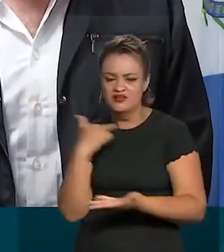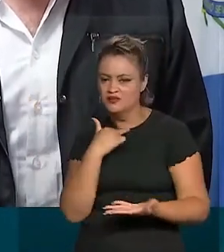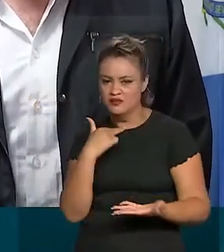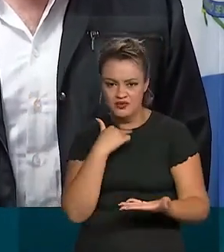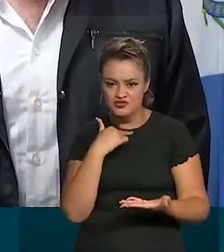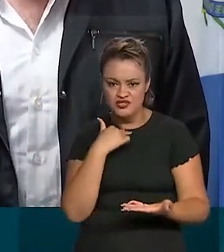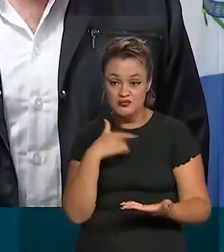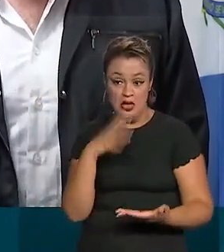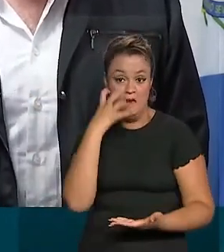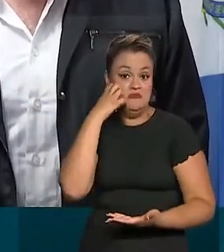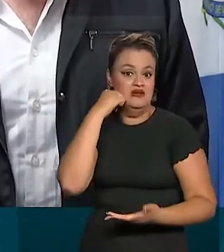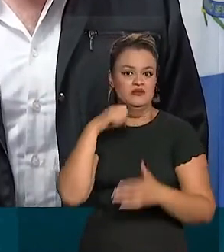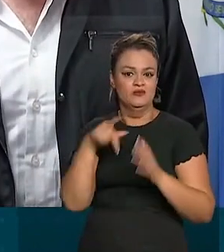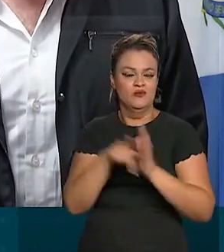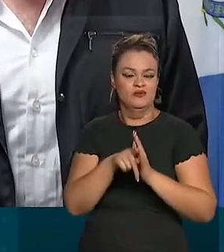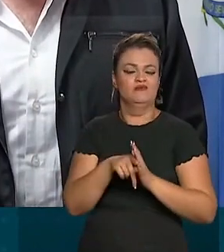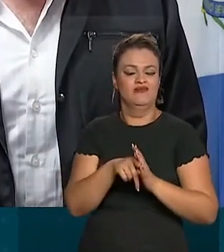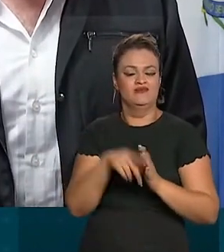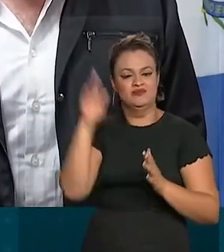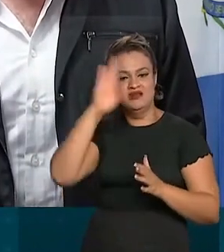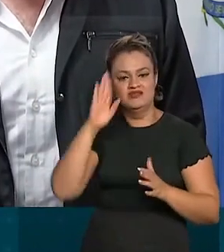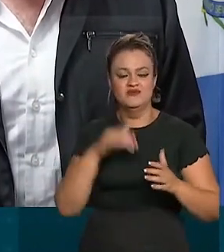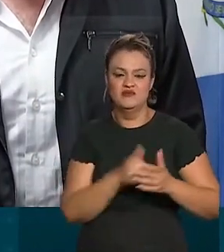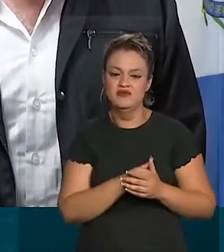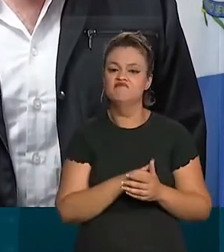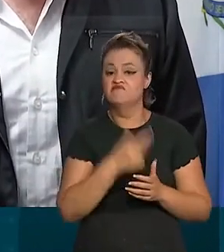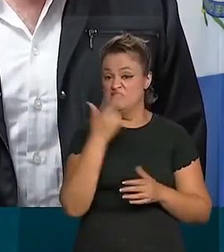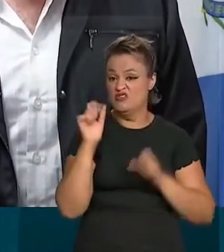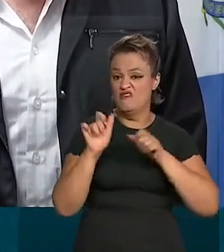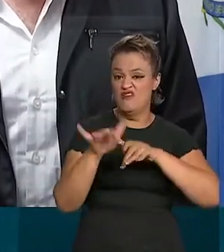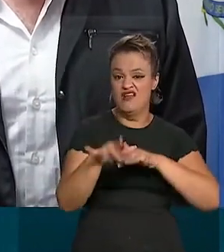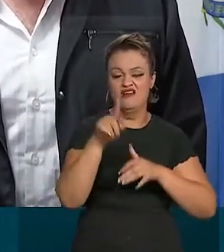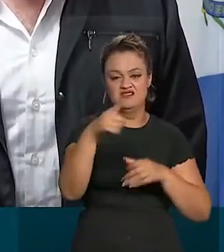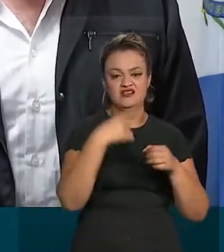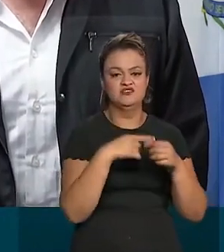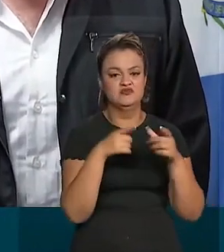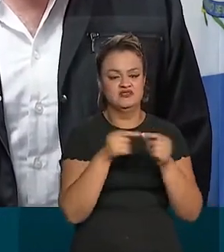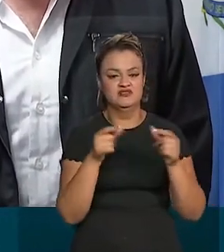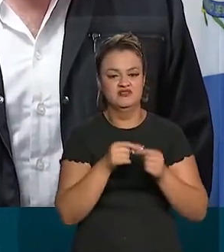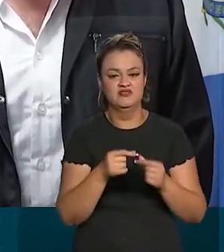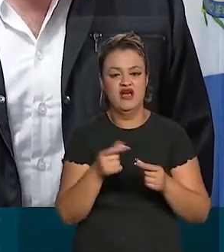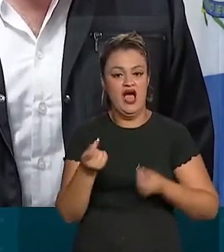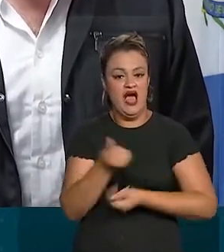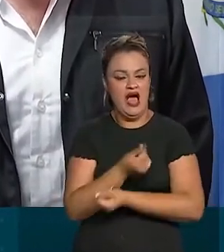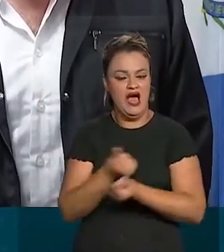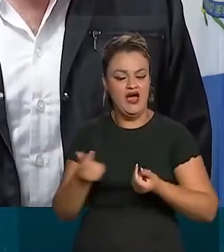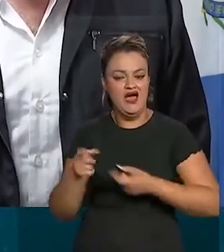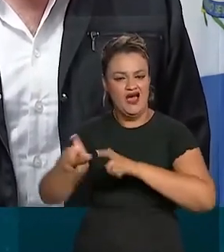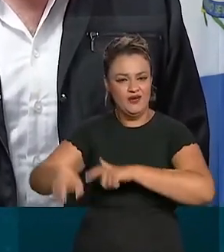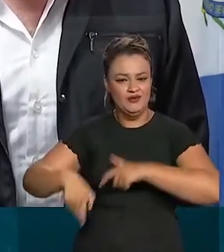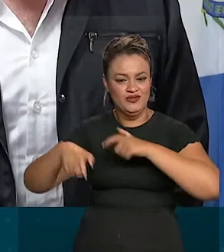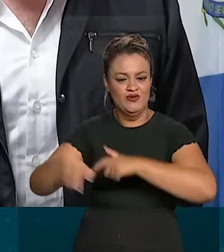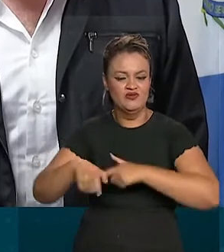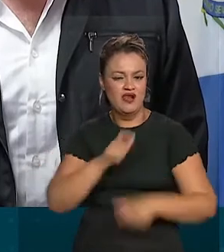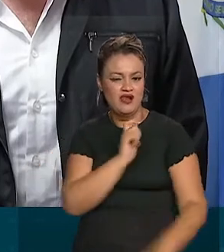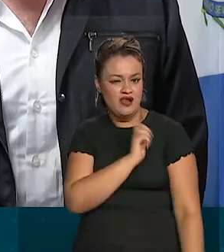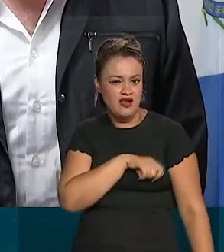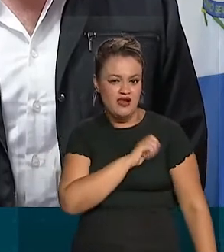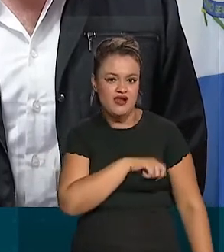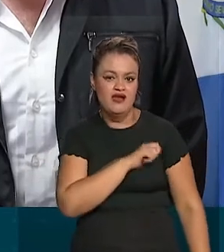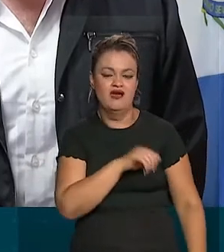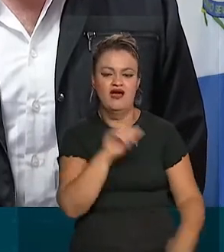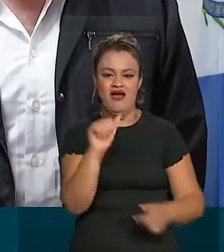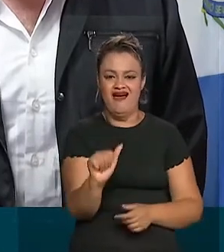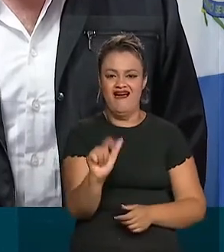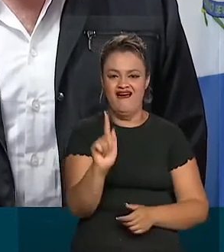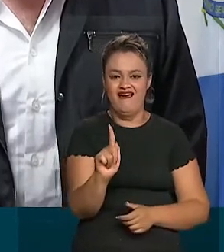patrimônio do povo brasileiro. Essa gente estava hoje lá. O agronegócio, sabe, maldoso,